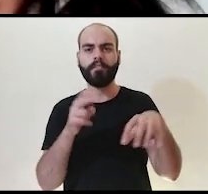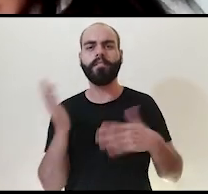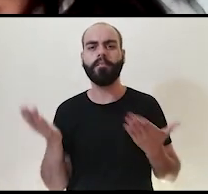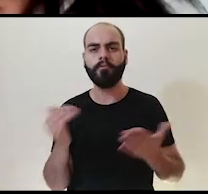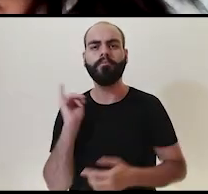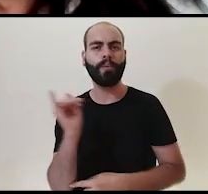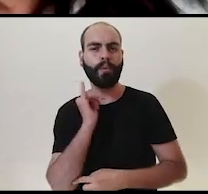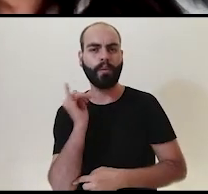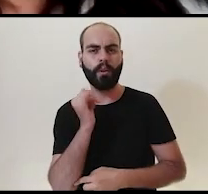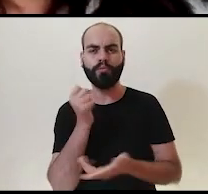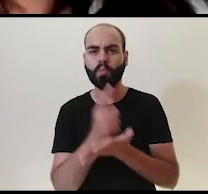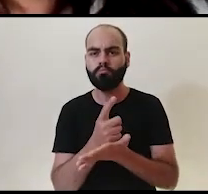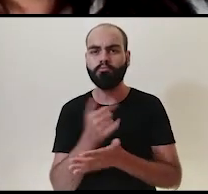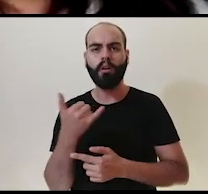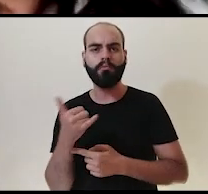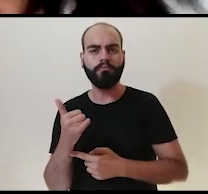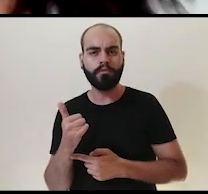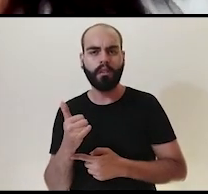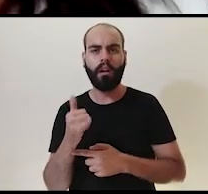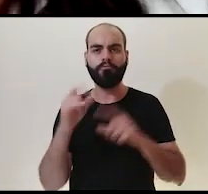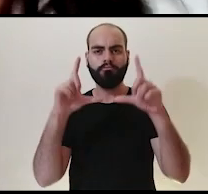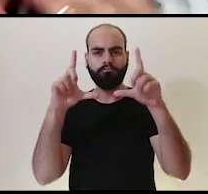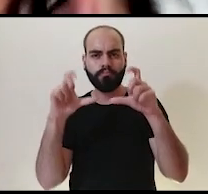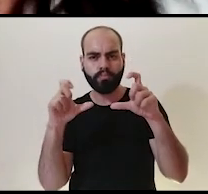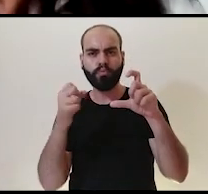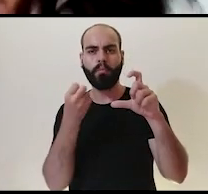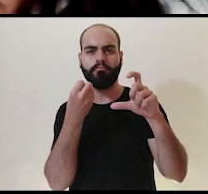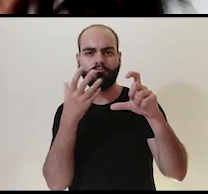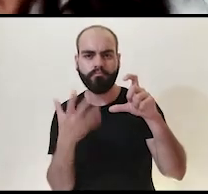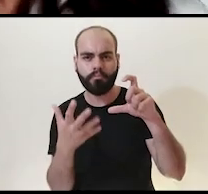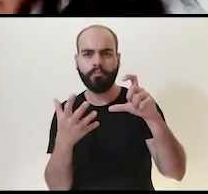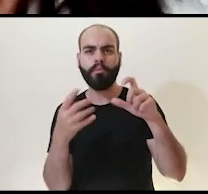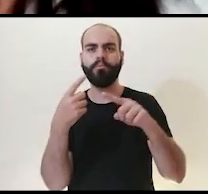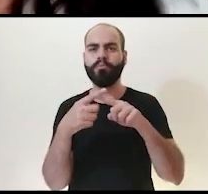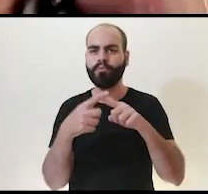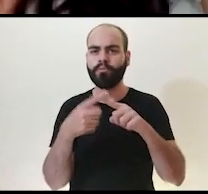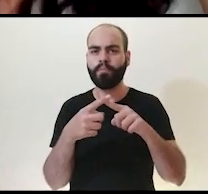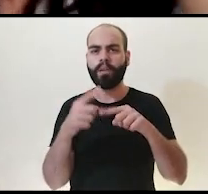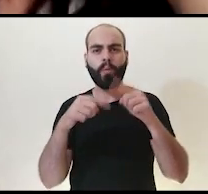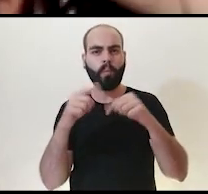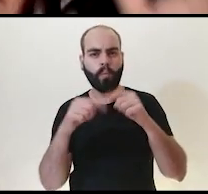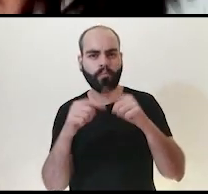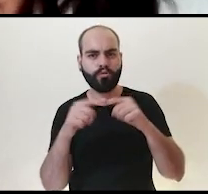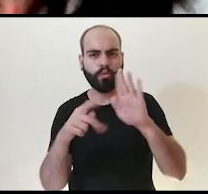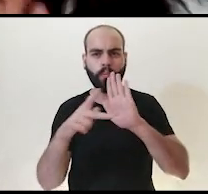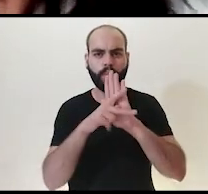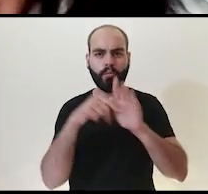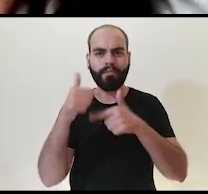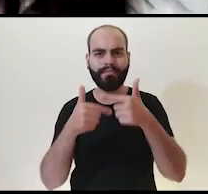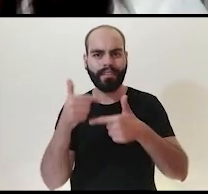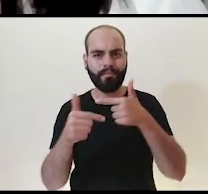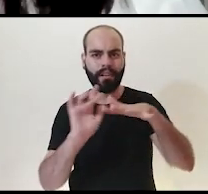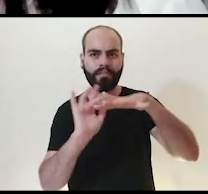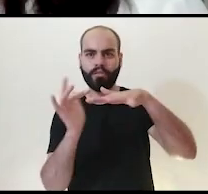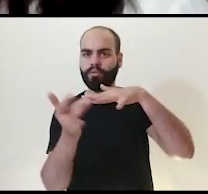porque isso faz parte, encarar isso como um trabalho, como parte do seu trabalho mesmo, não é um acessório, a rede social